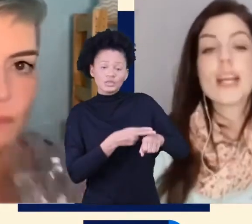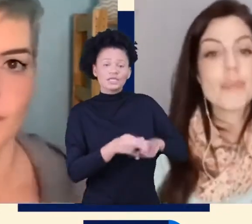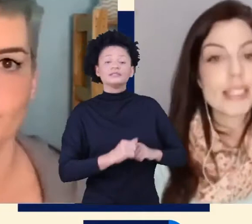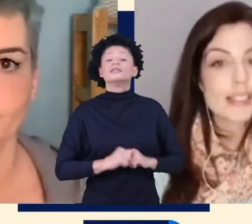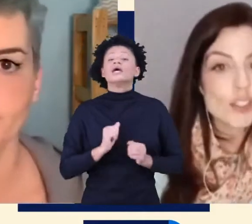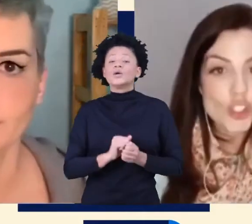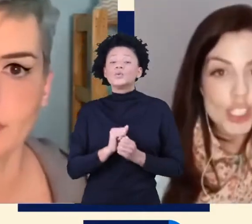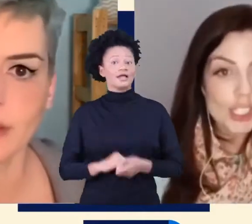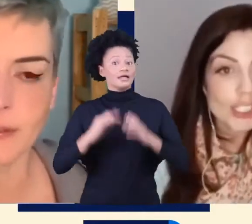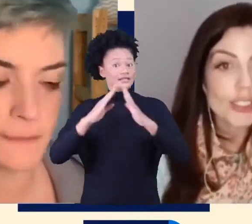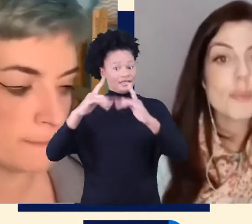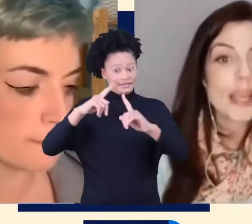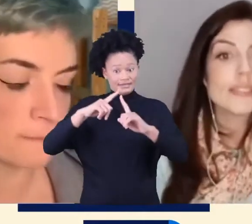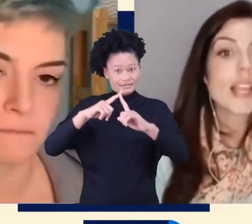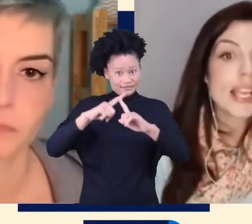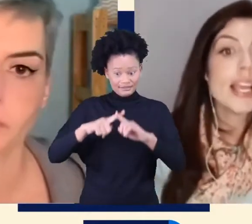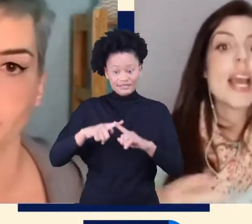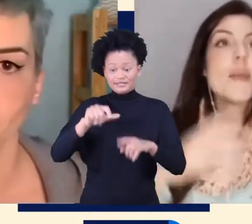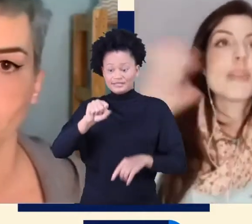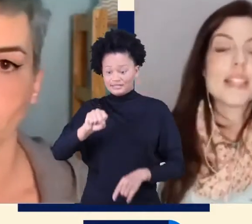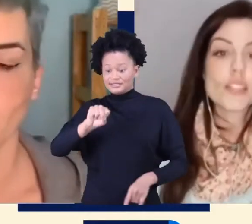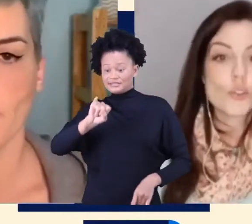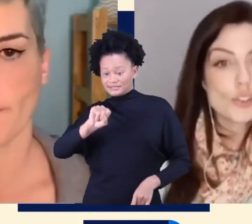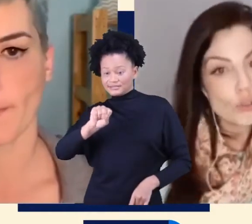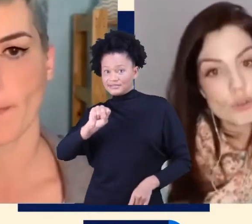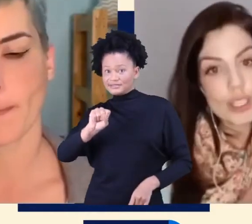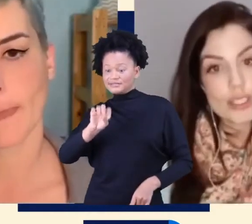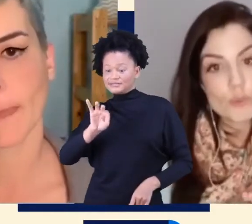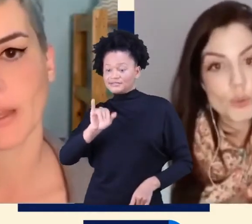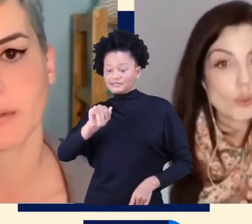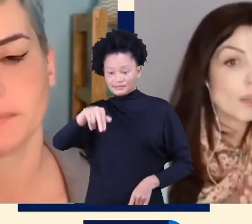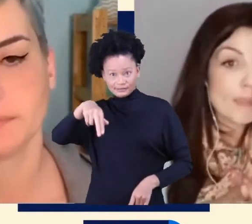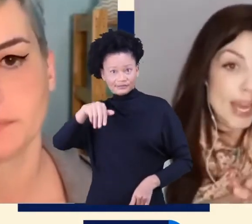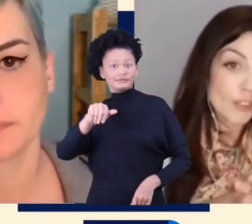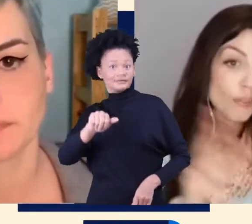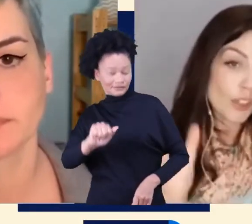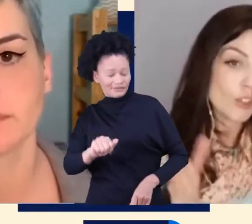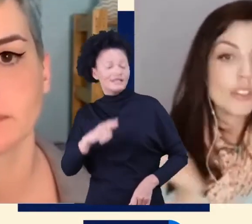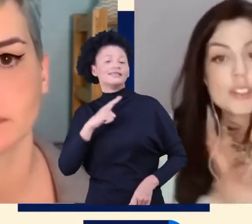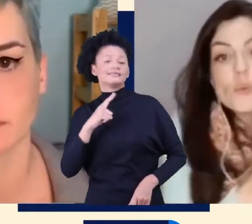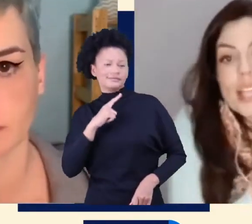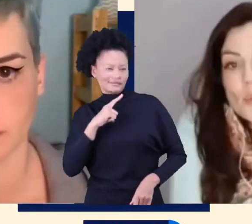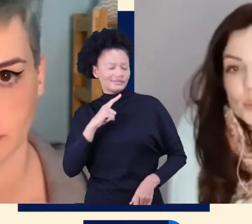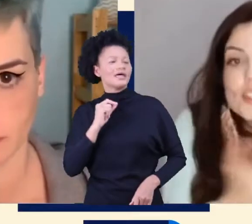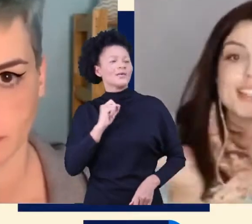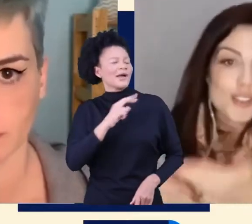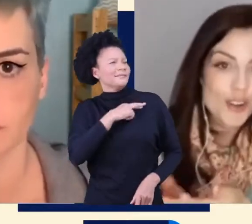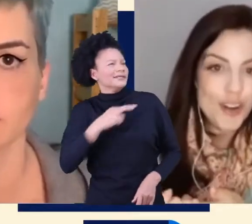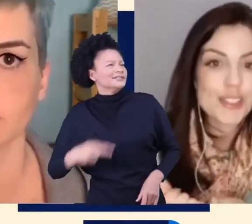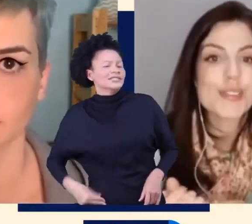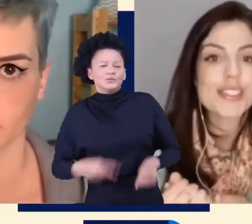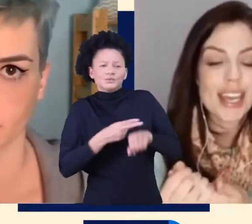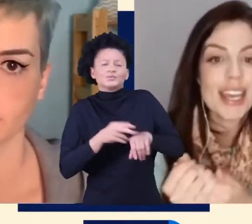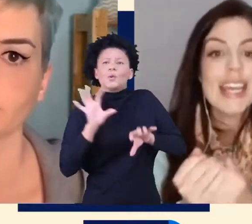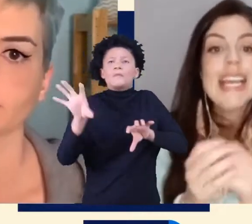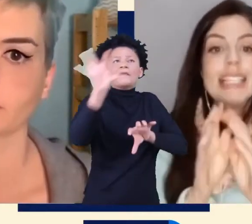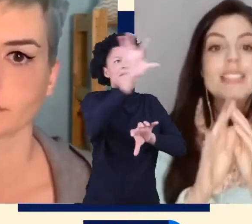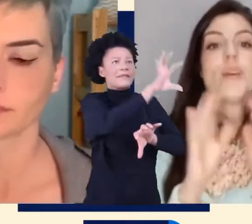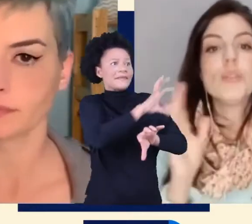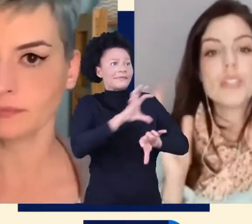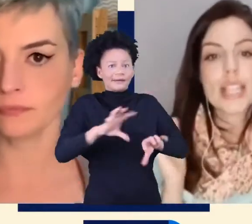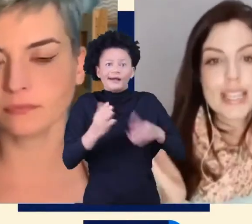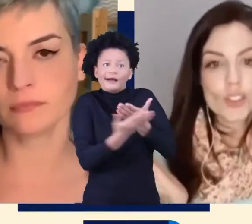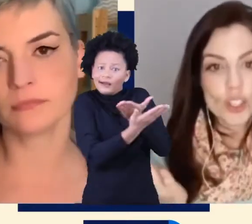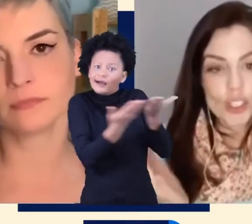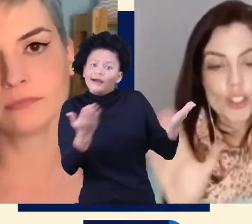gente tem a Capela Sistina, que também tem representações de nudez por toda parte. Vejam que são templos religiosos, né?